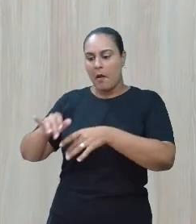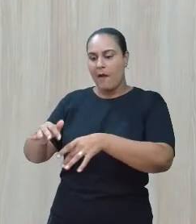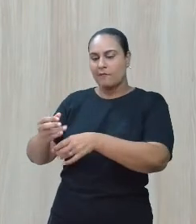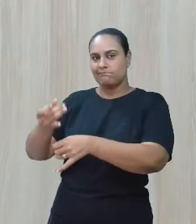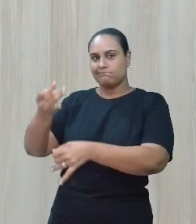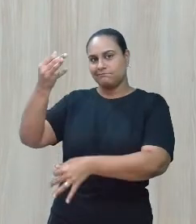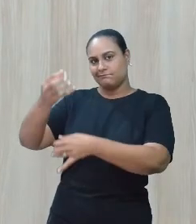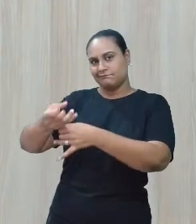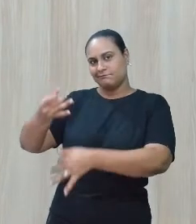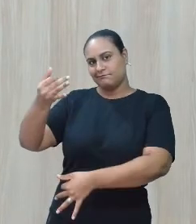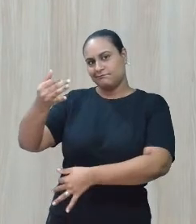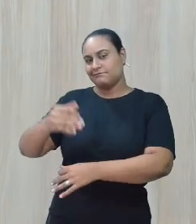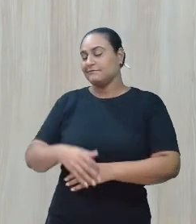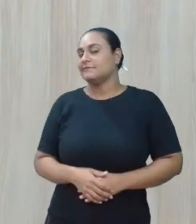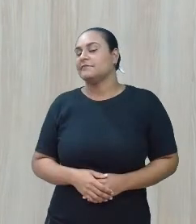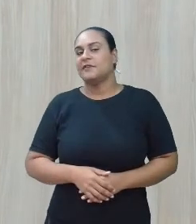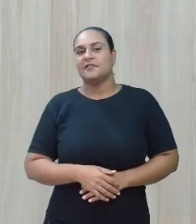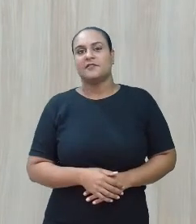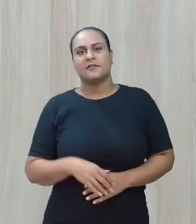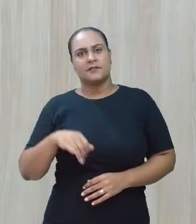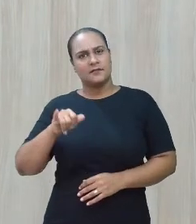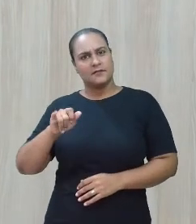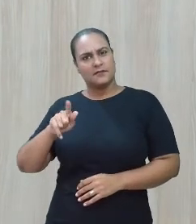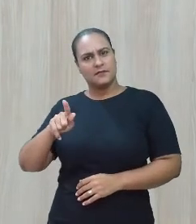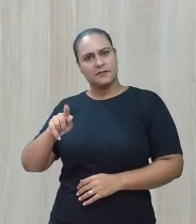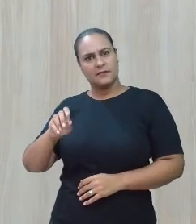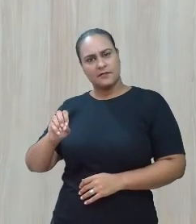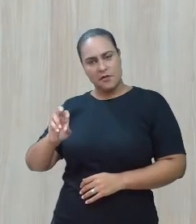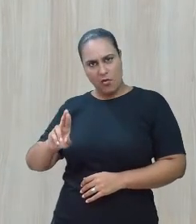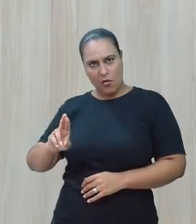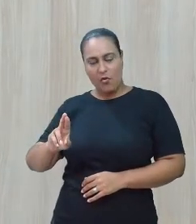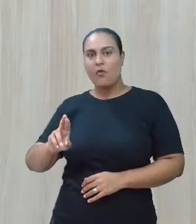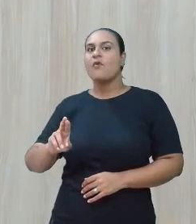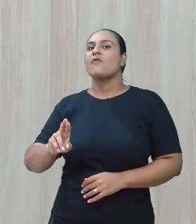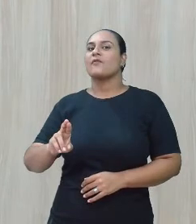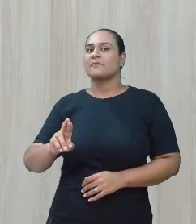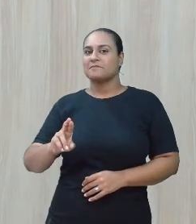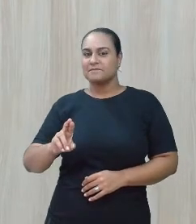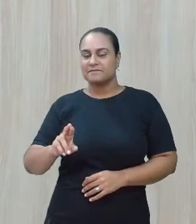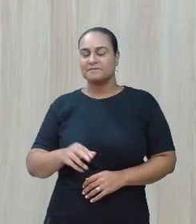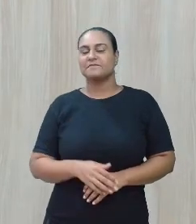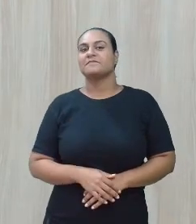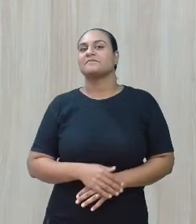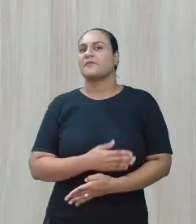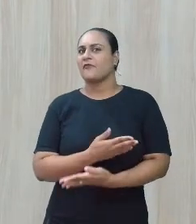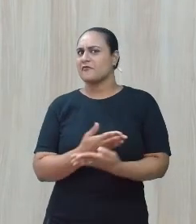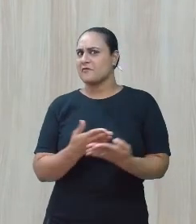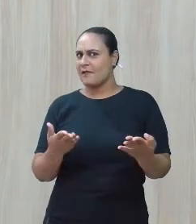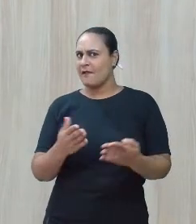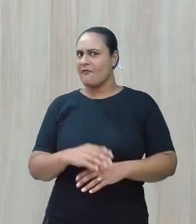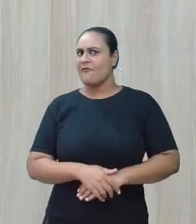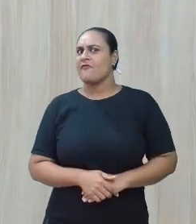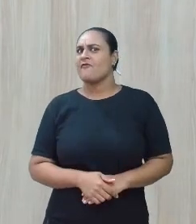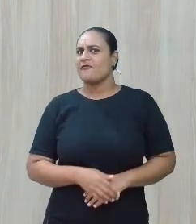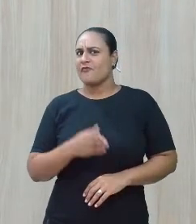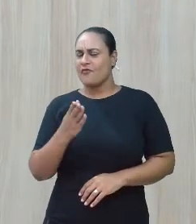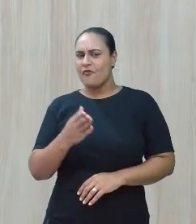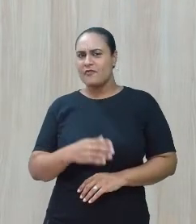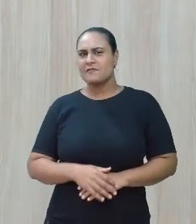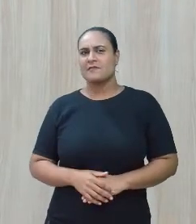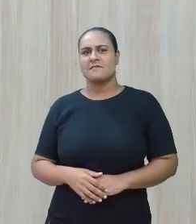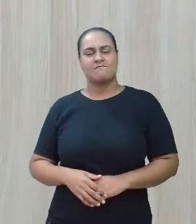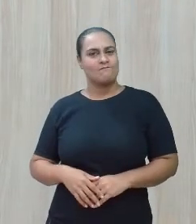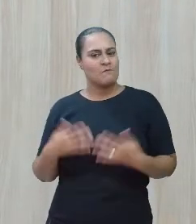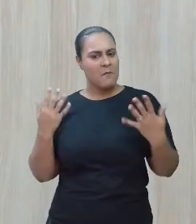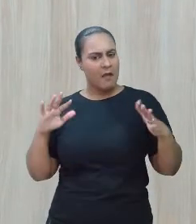ligadinhos. Olha, você que está aí, Igor, não é isso? Igor, você está sendo super,